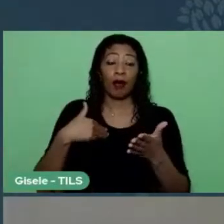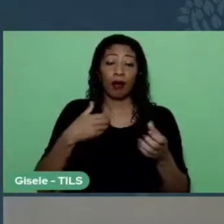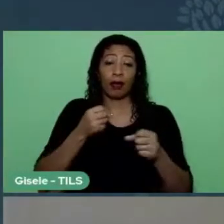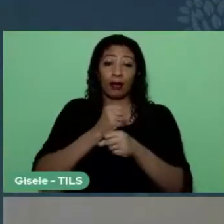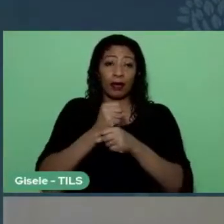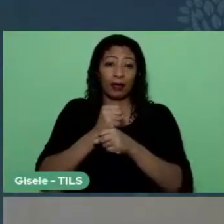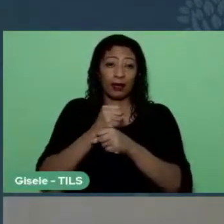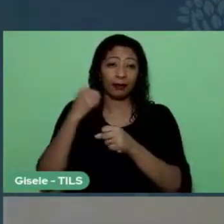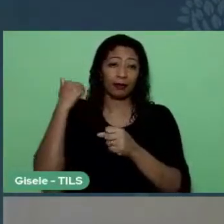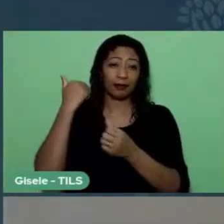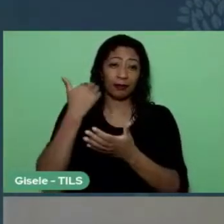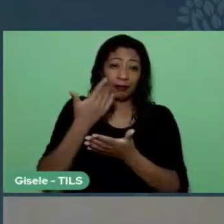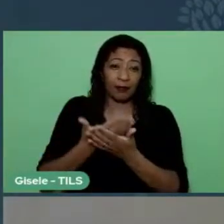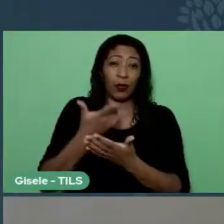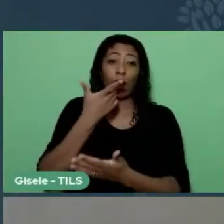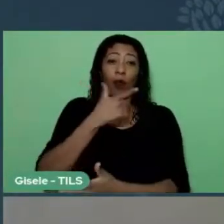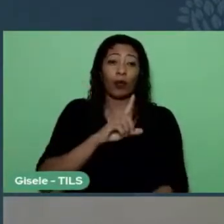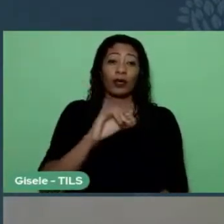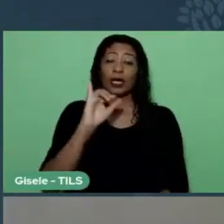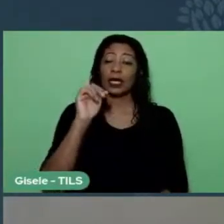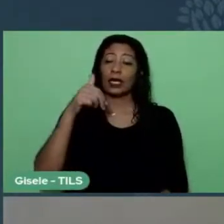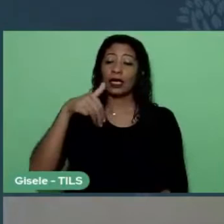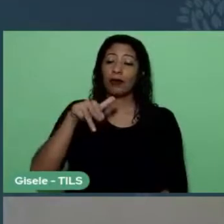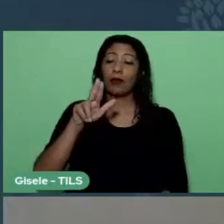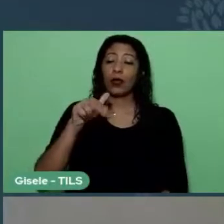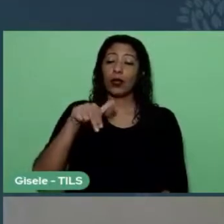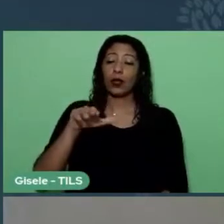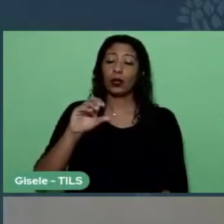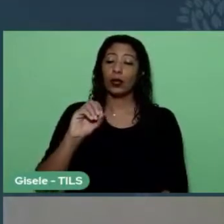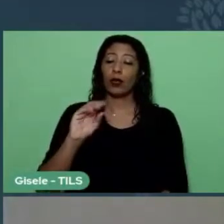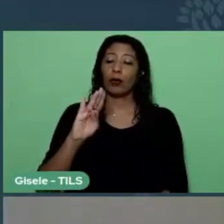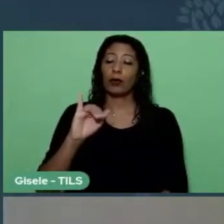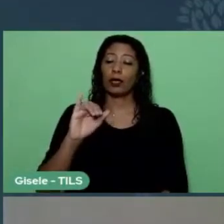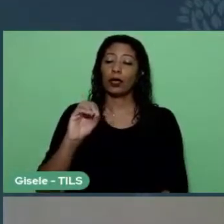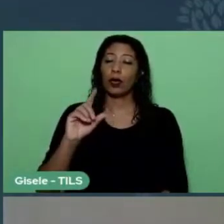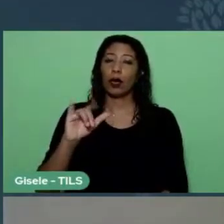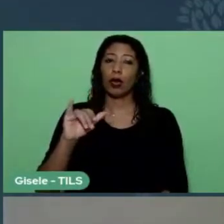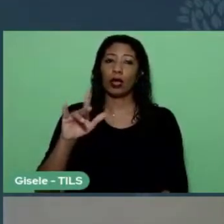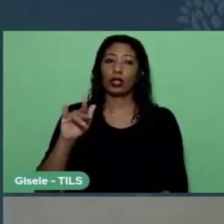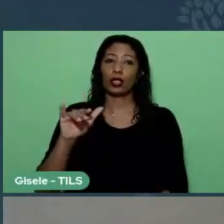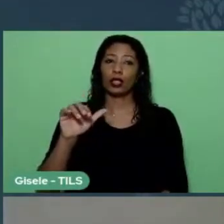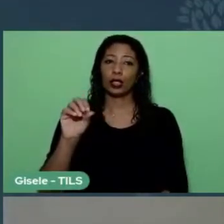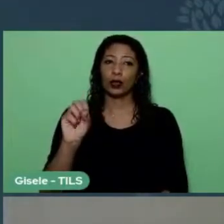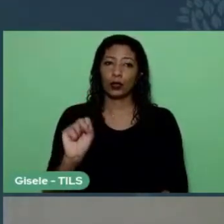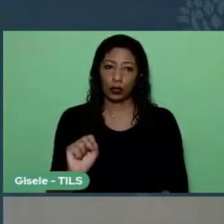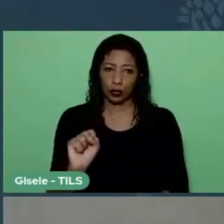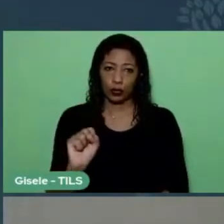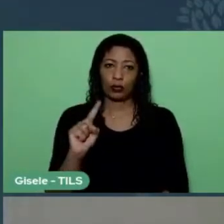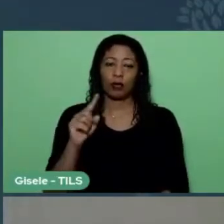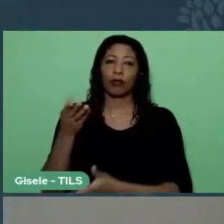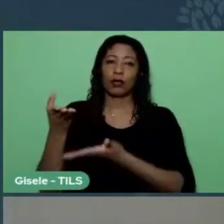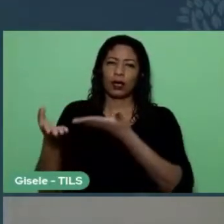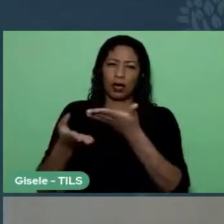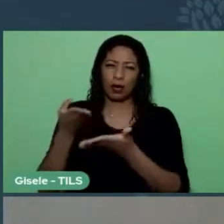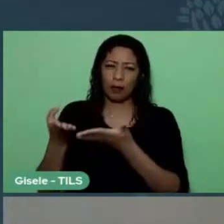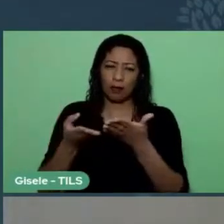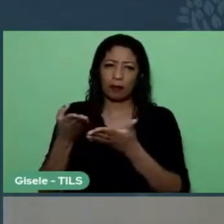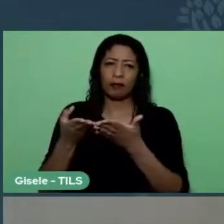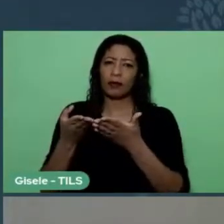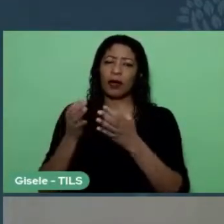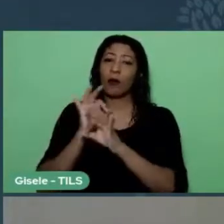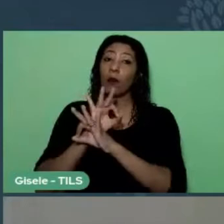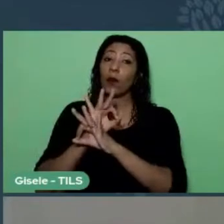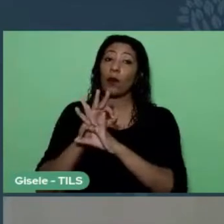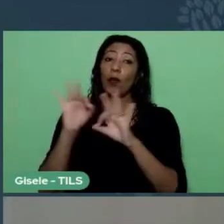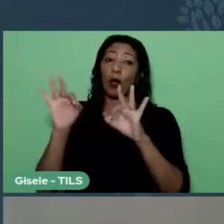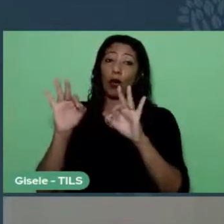que são os imunobiológicos, que são terapias anti-inflamatórias extremamente eficazes, mas que a gente deve aqui manter para esses